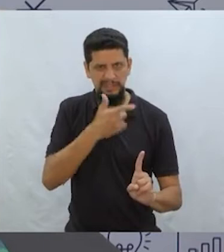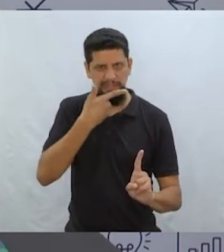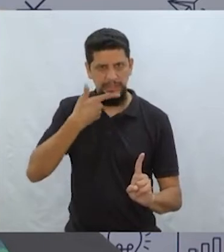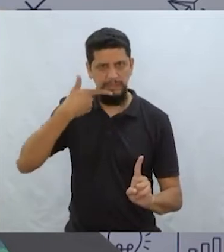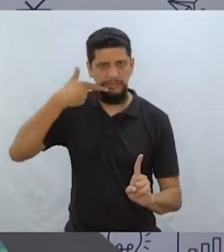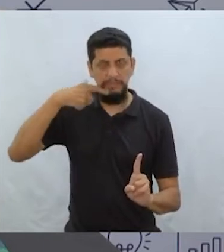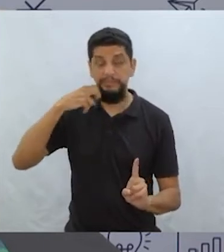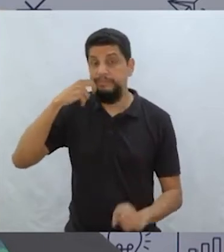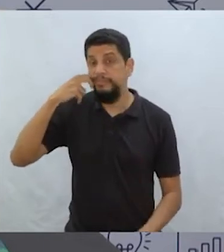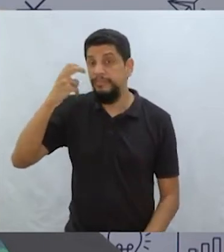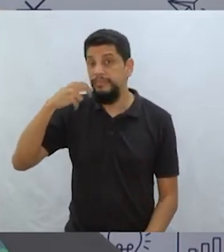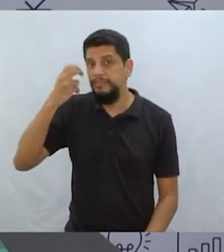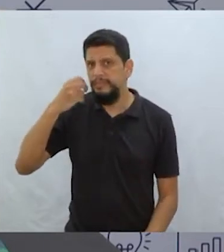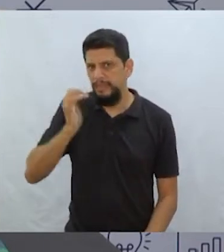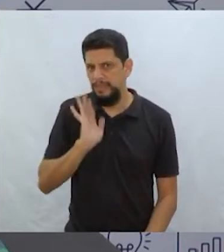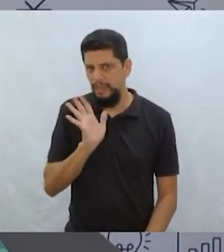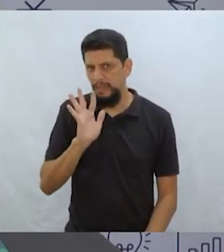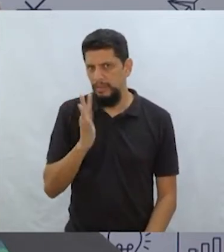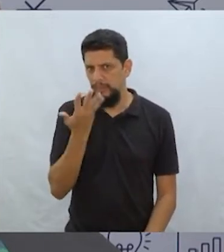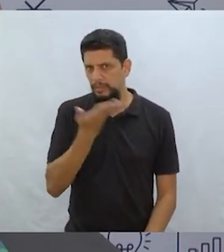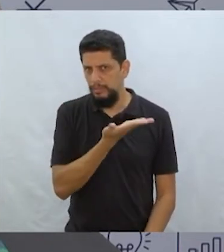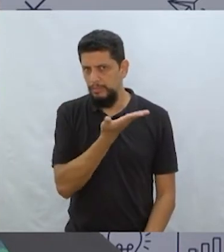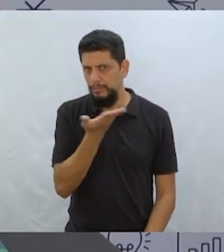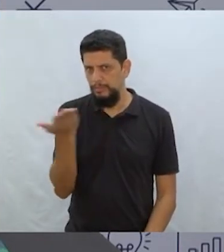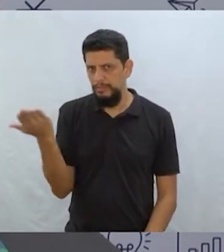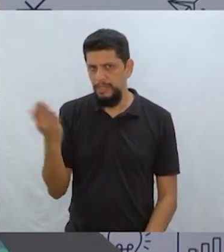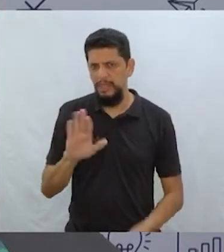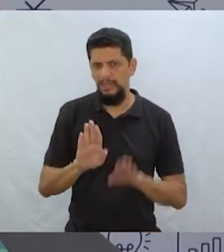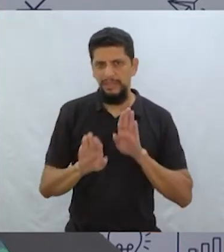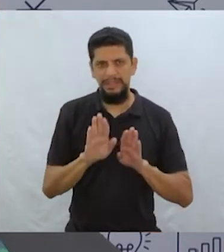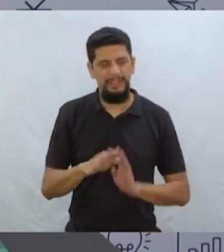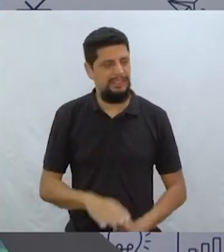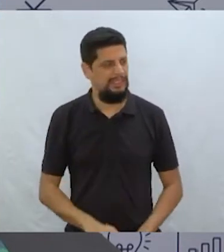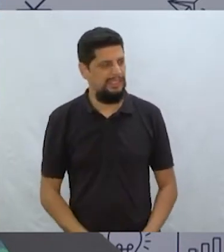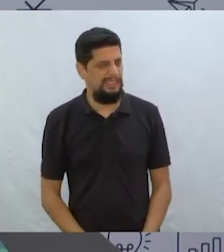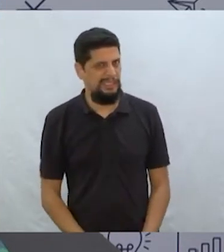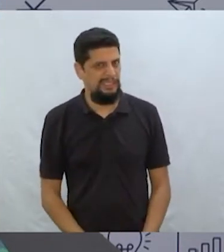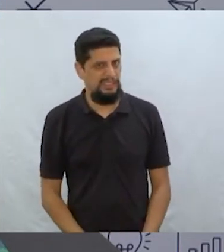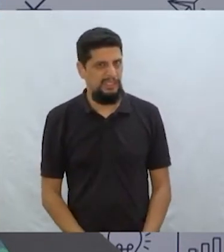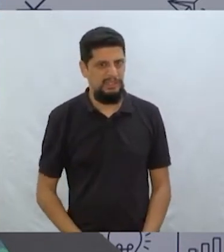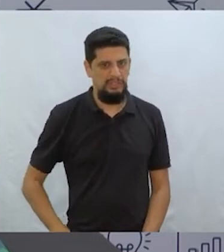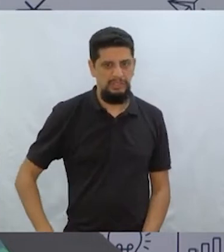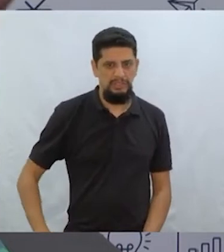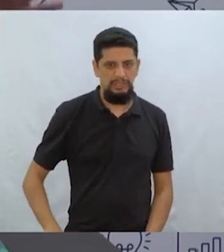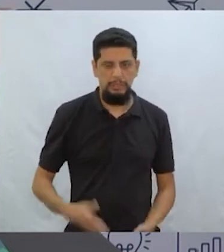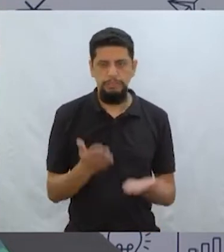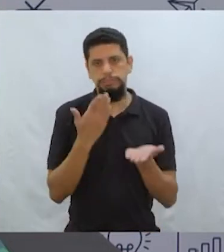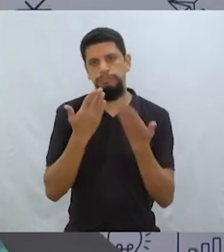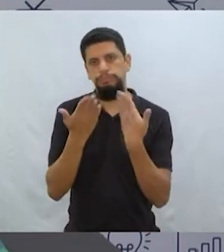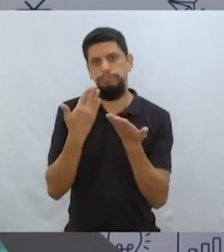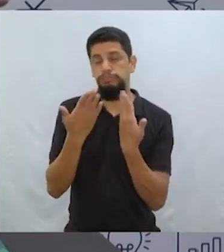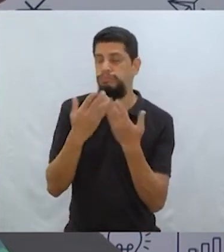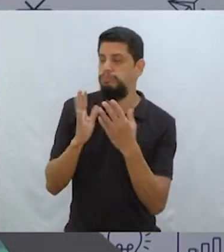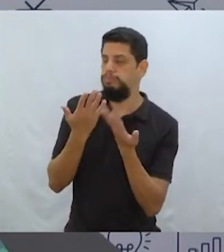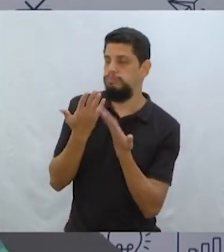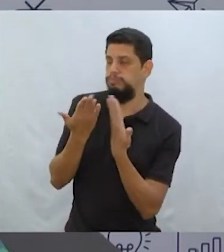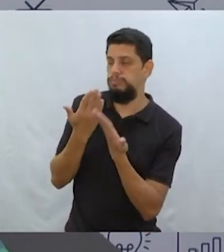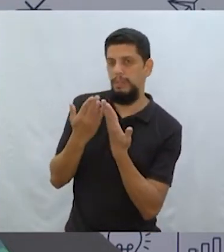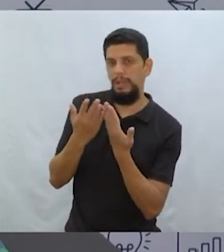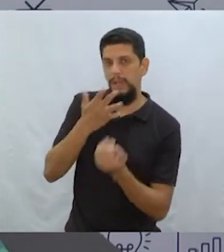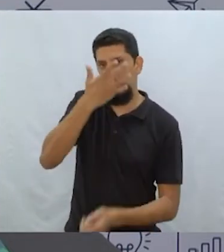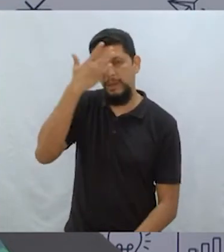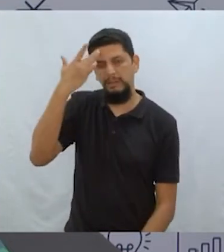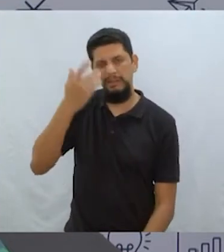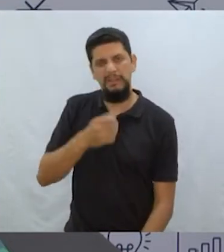sorriso mais tímido já aconteceu com vocês de às vezes vocês estarem no meio de uma conversa e